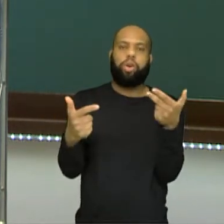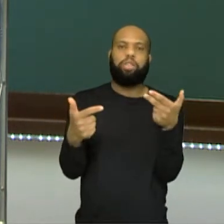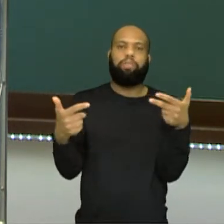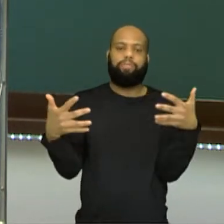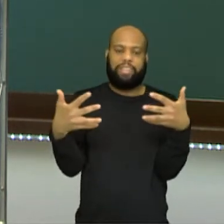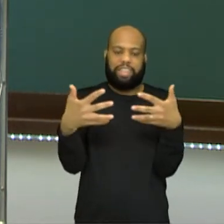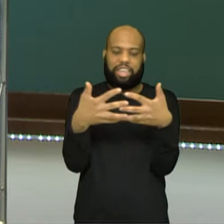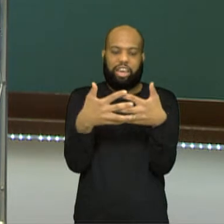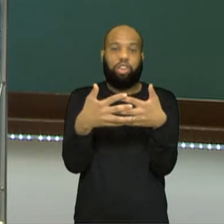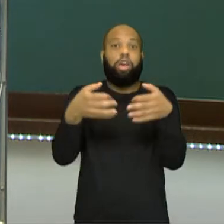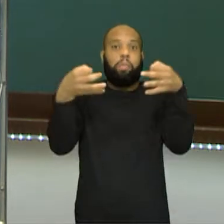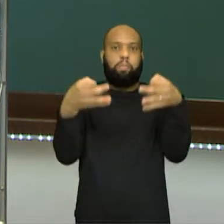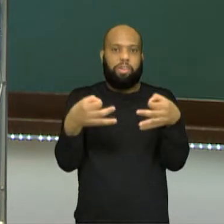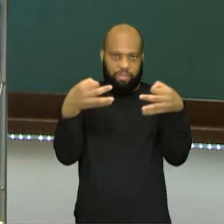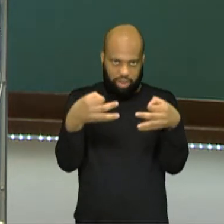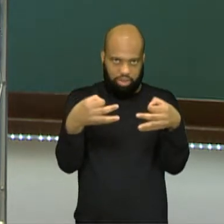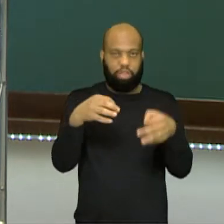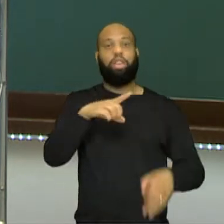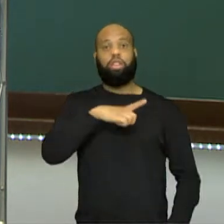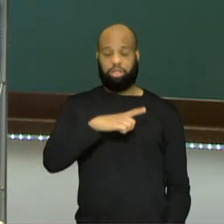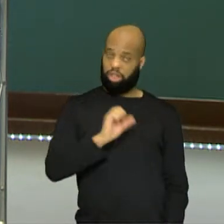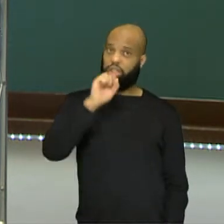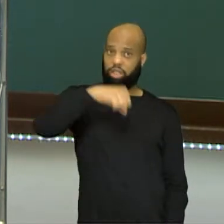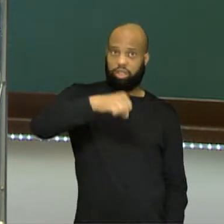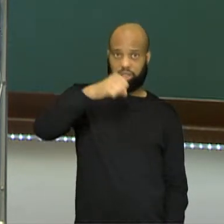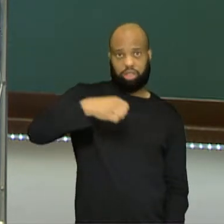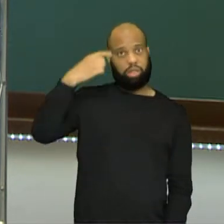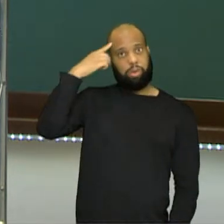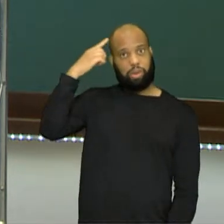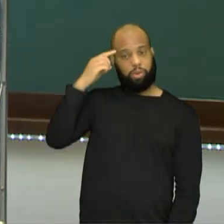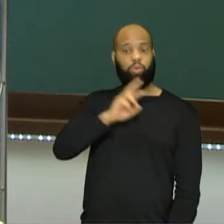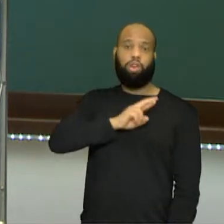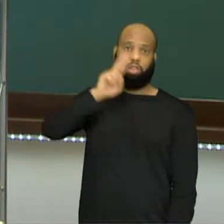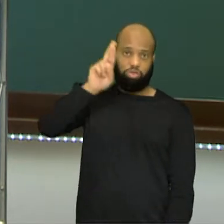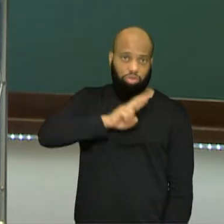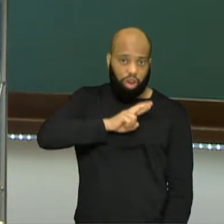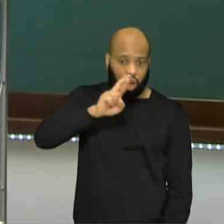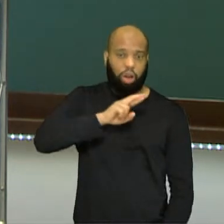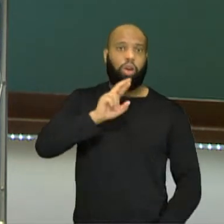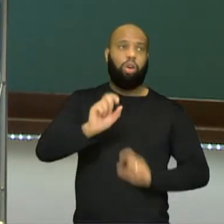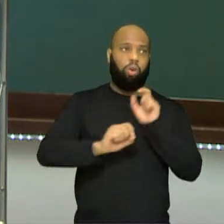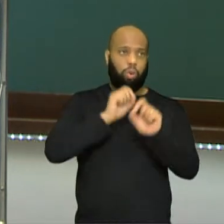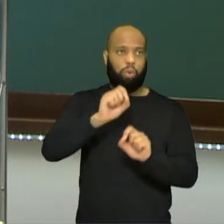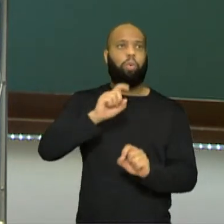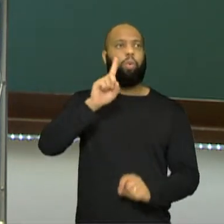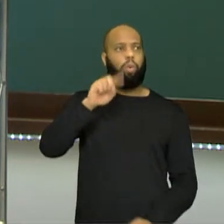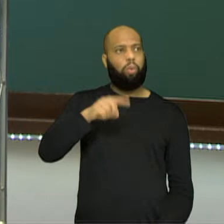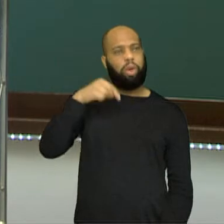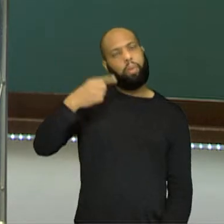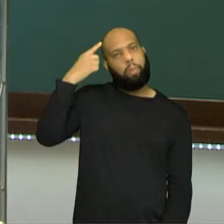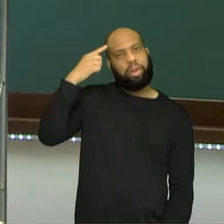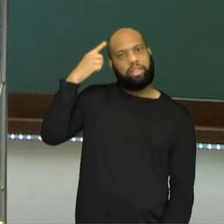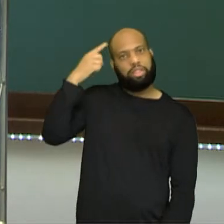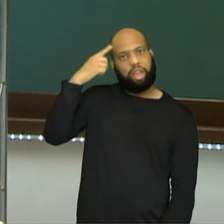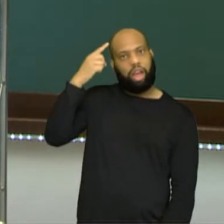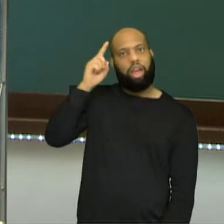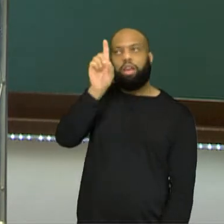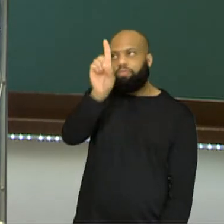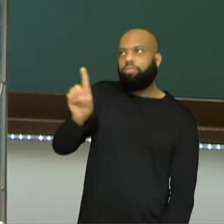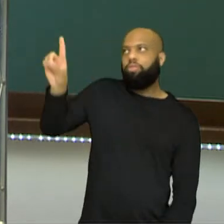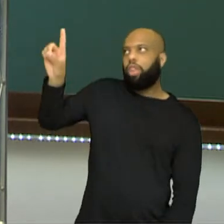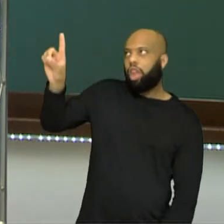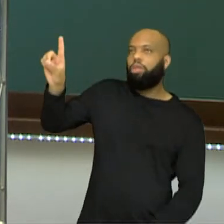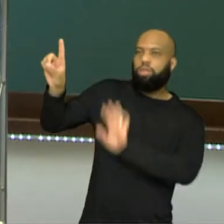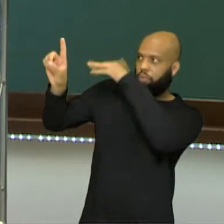perfeitamente? Obviamente, existe essa concepção mais religiosa, mais transcendental de evidenciar a figura